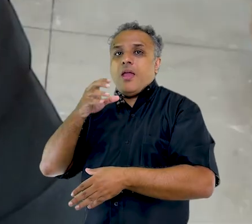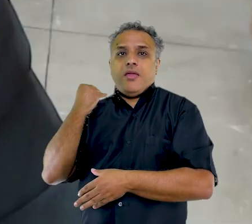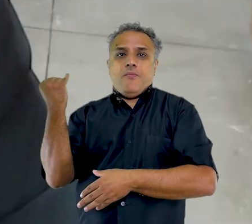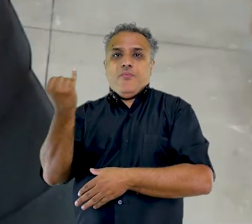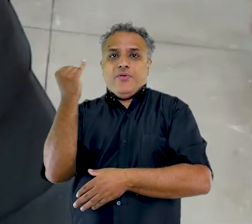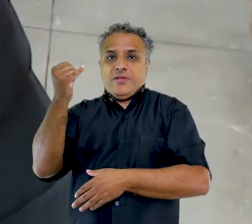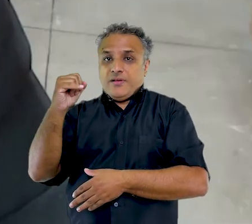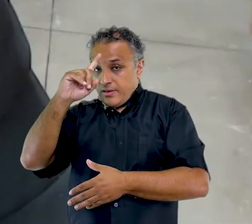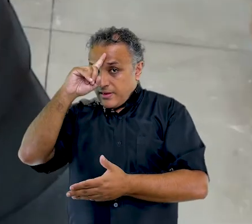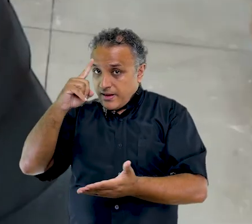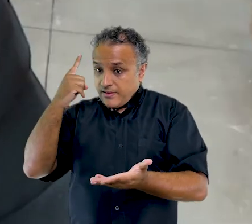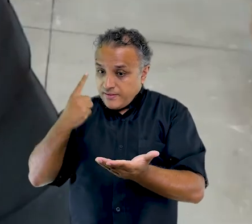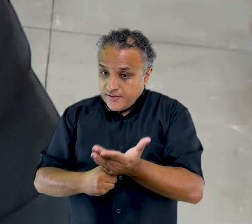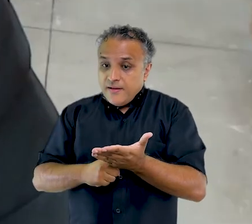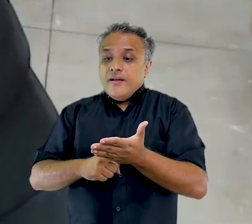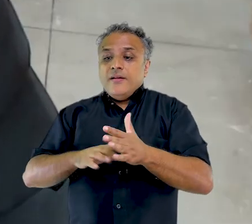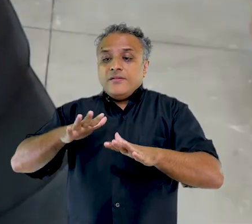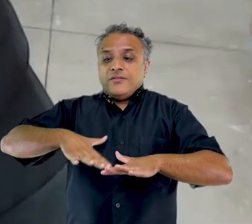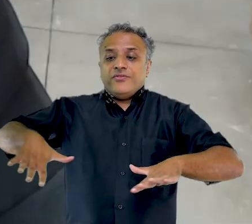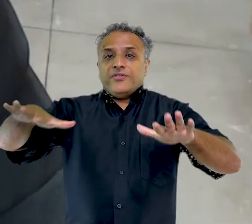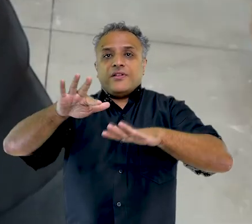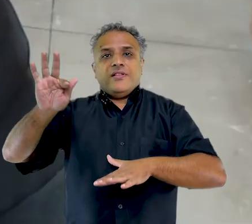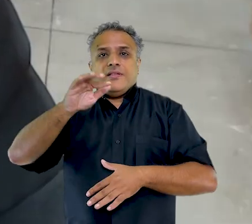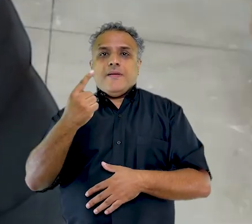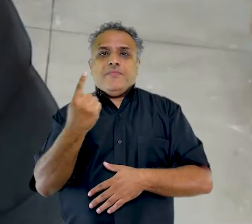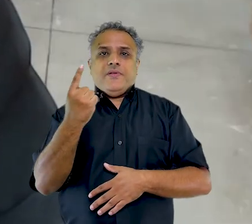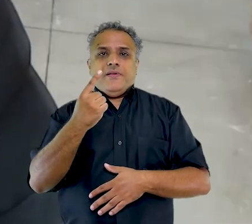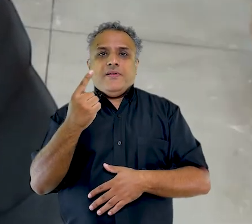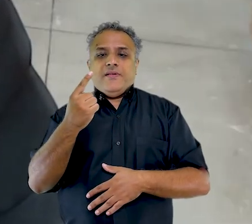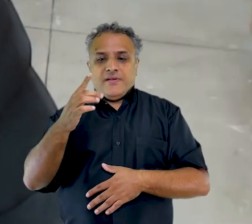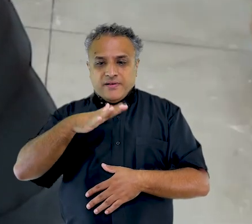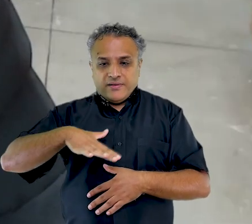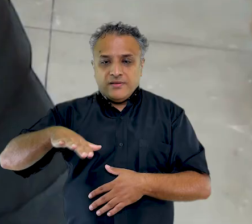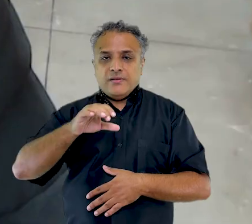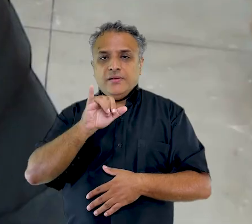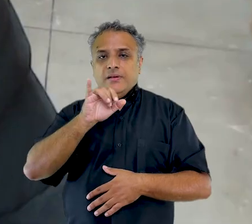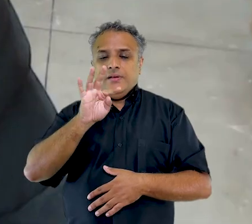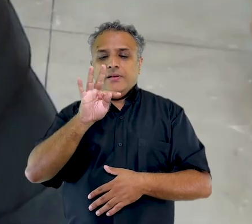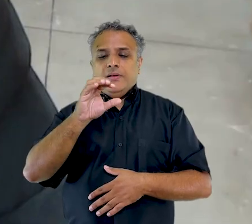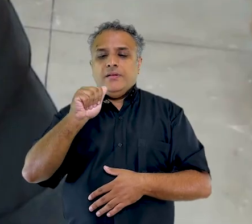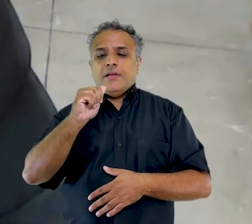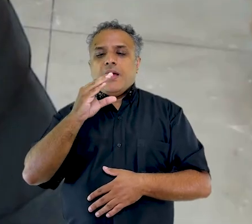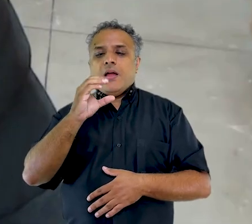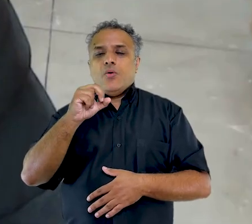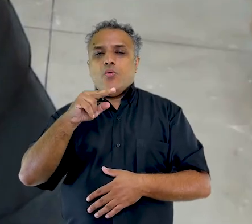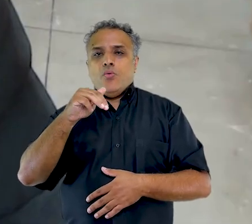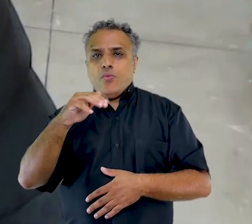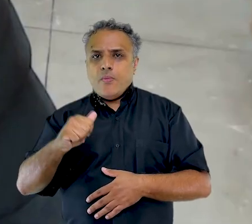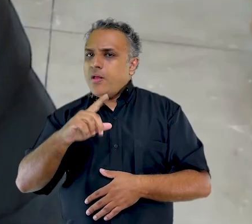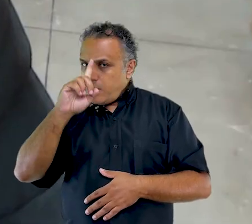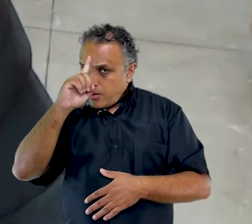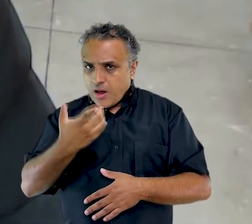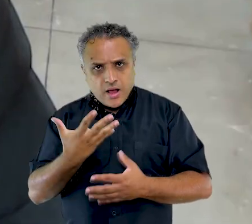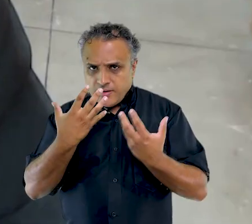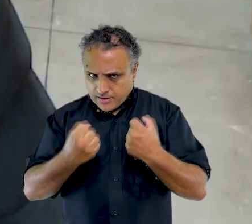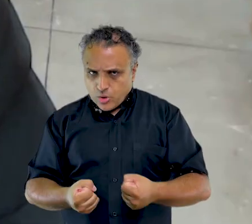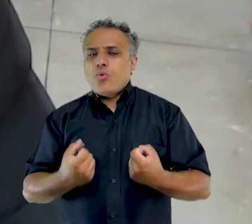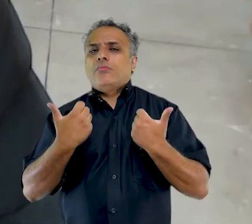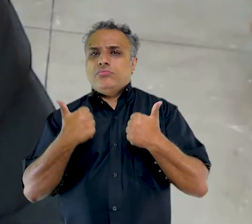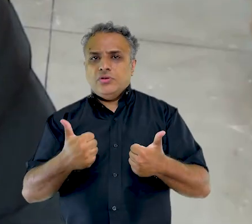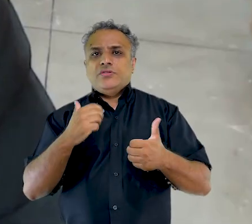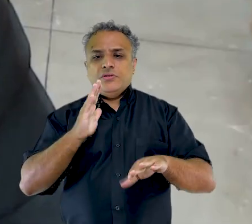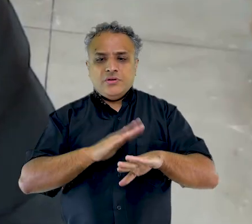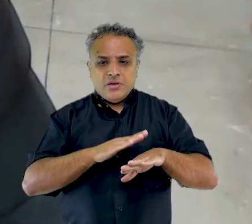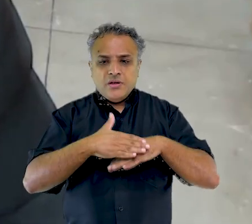decisão do Tribunal Regional Federal da Primeira Região, da quinta turma, não houve recurso e já teve o trânsito em